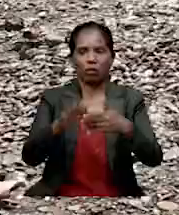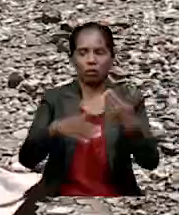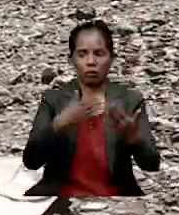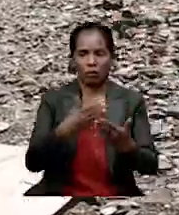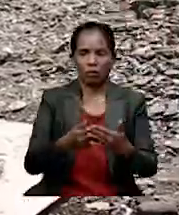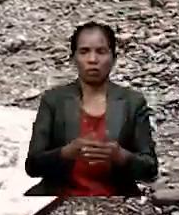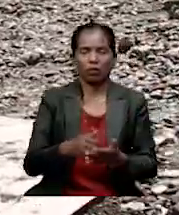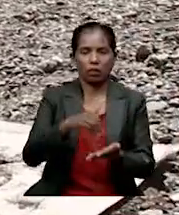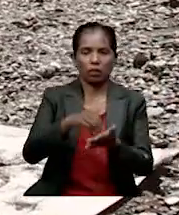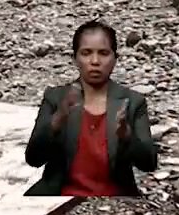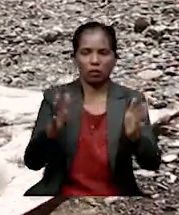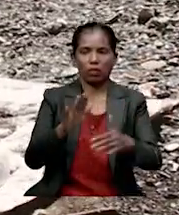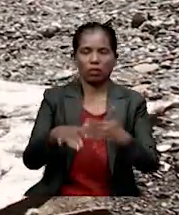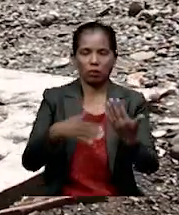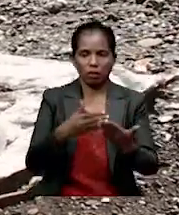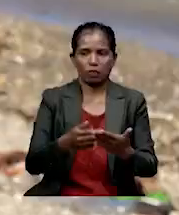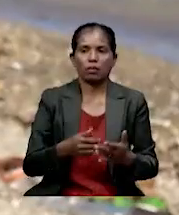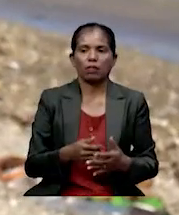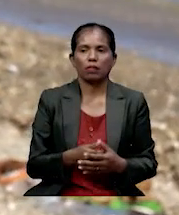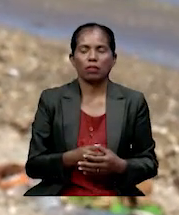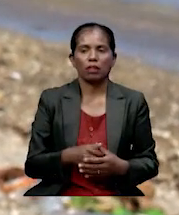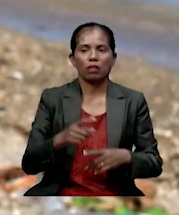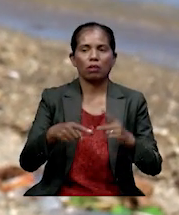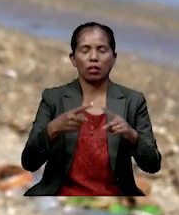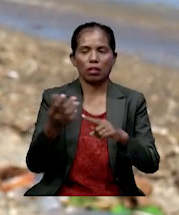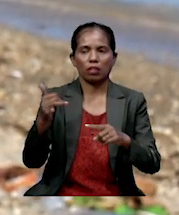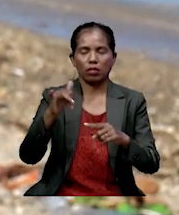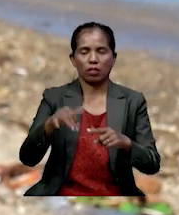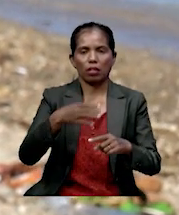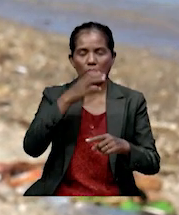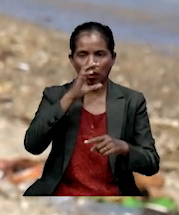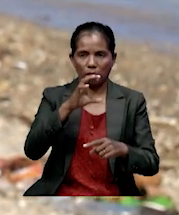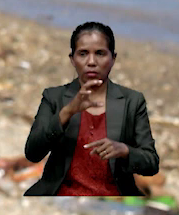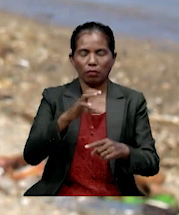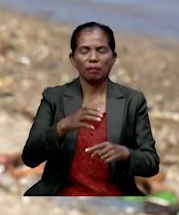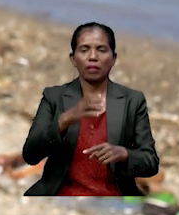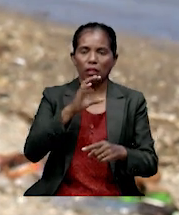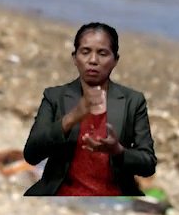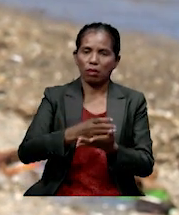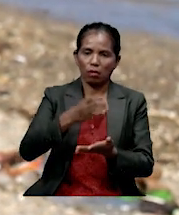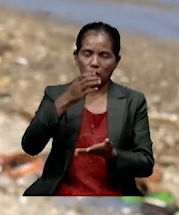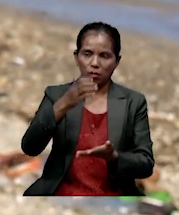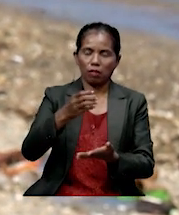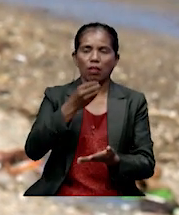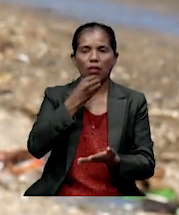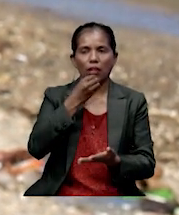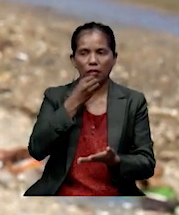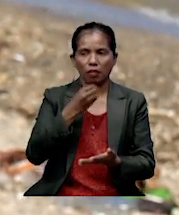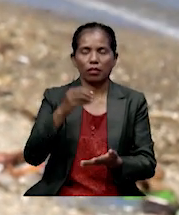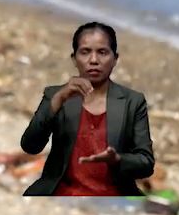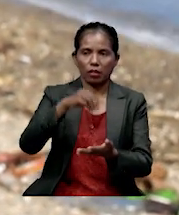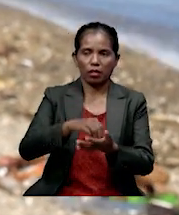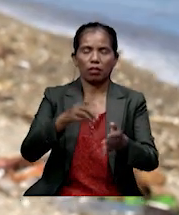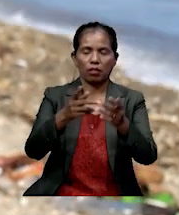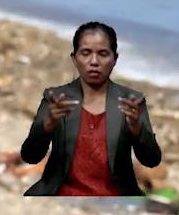no estudante sira vai ir a sira ansa é muruma é a coaruma cá a ruma né tau minha